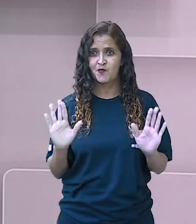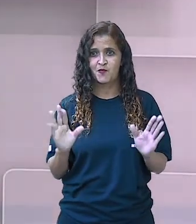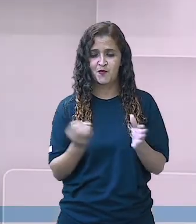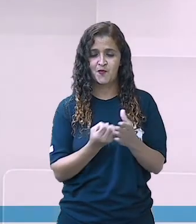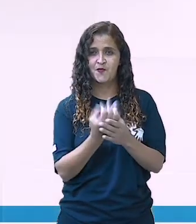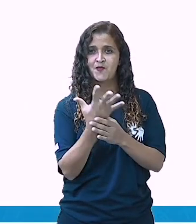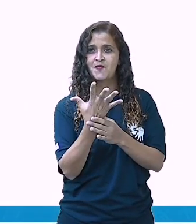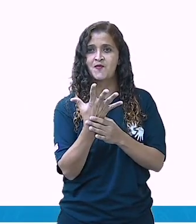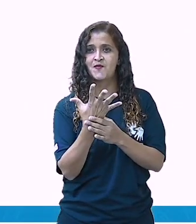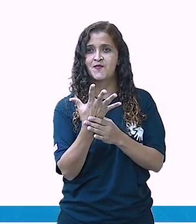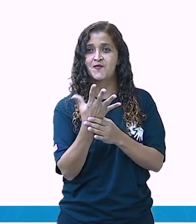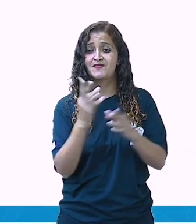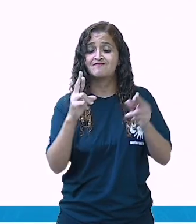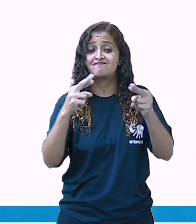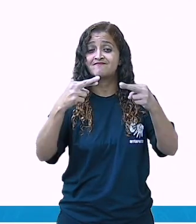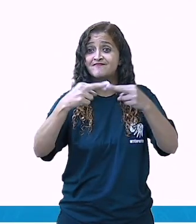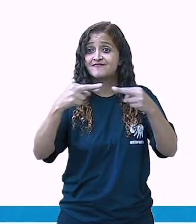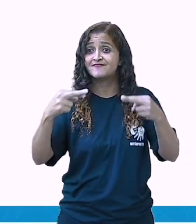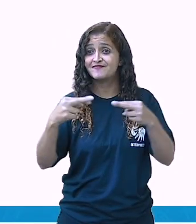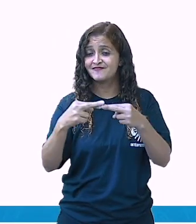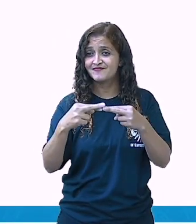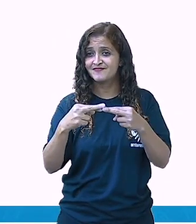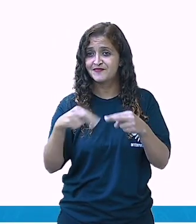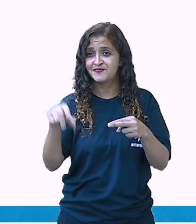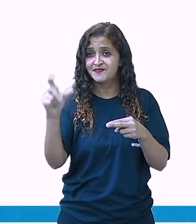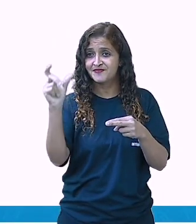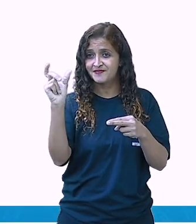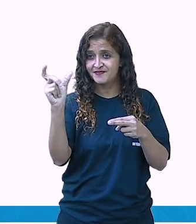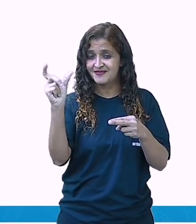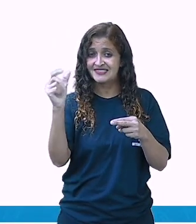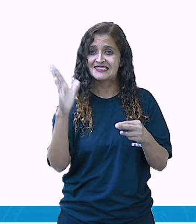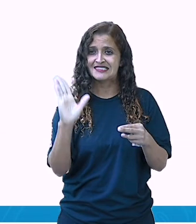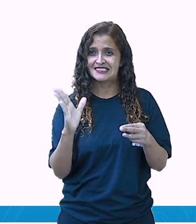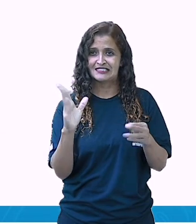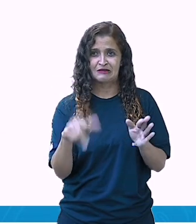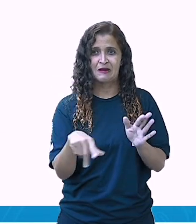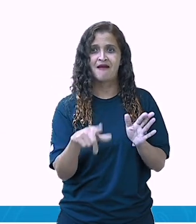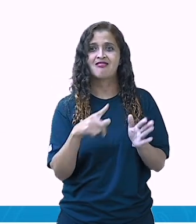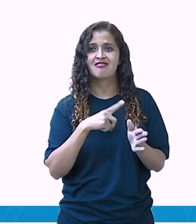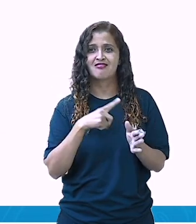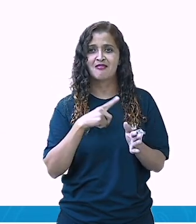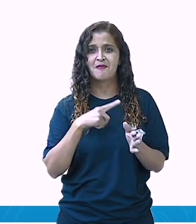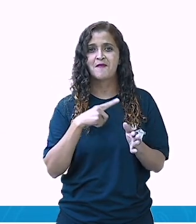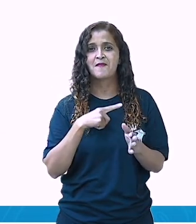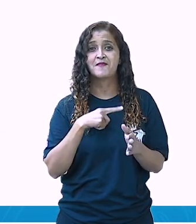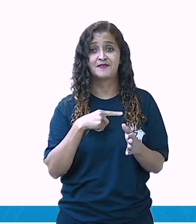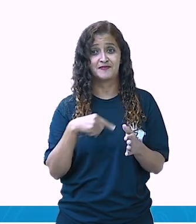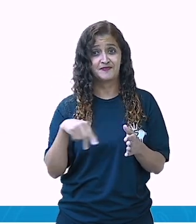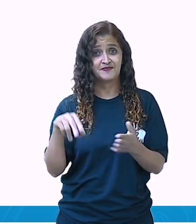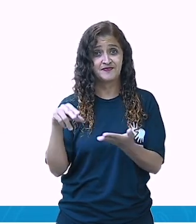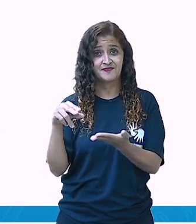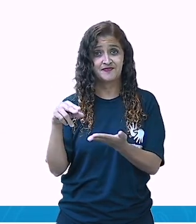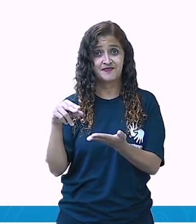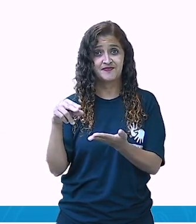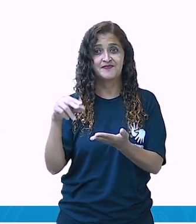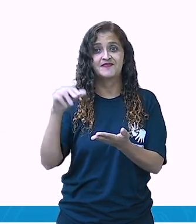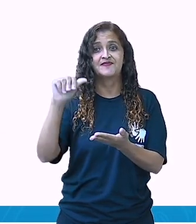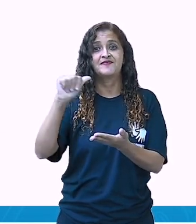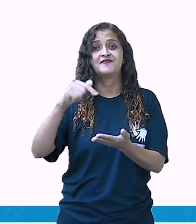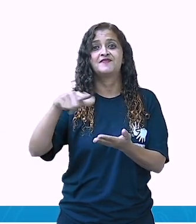Crie outras rimas com palavras que já estão lá no poema, ó. Jardim rima com...